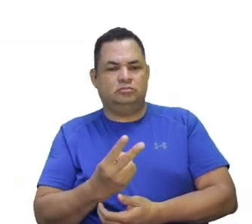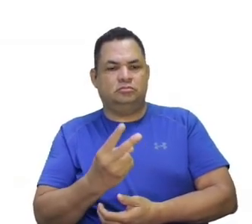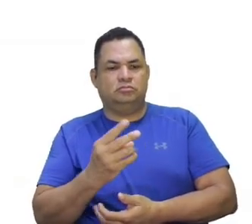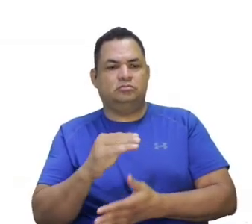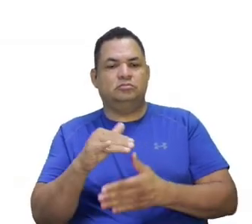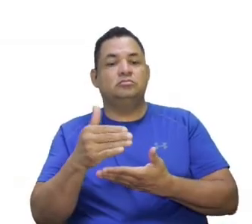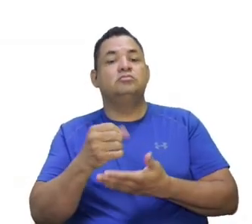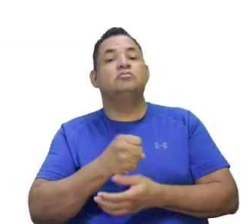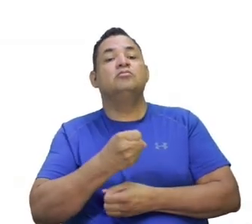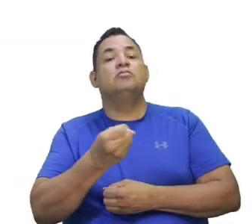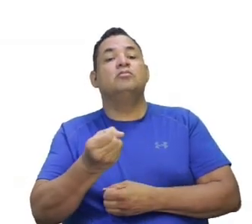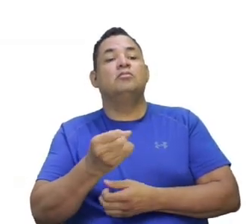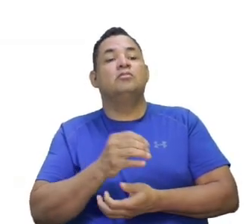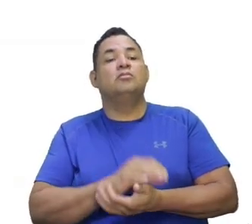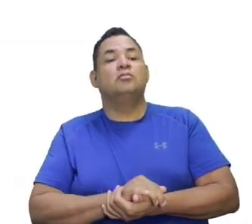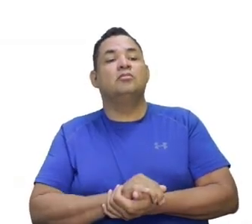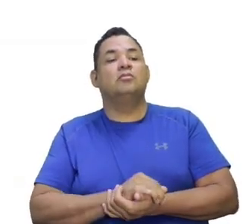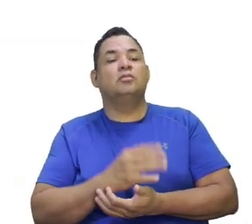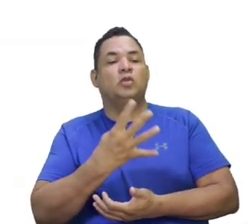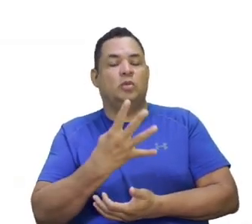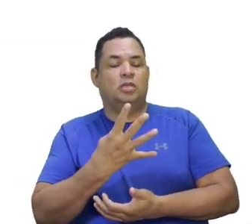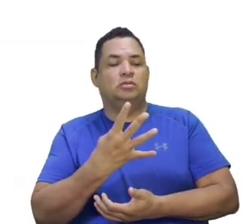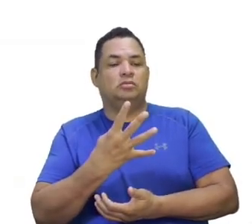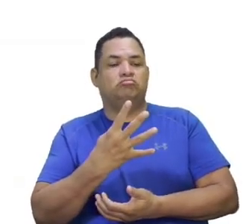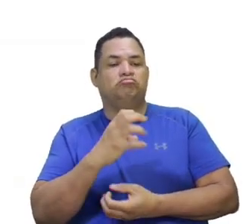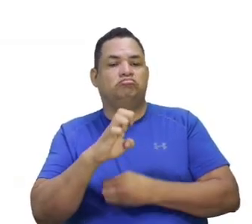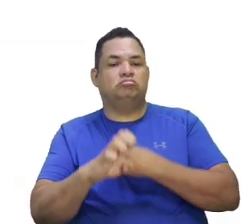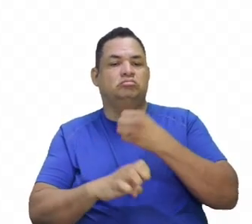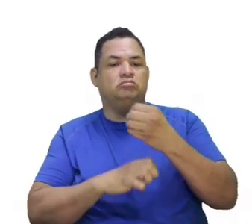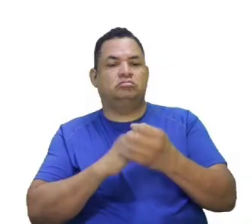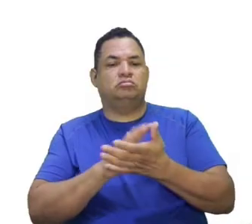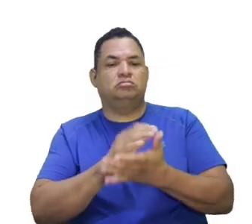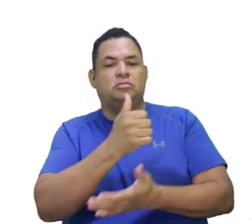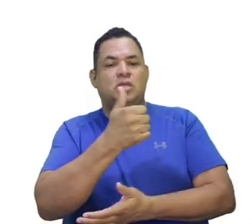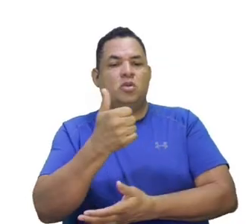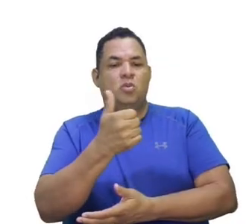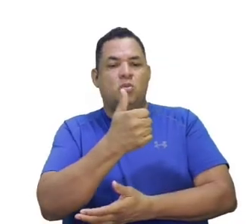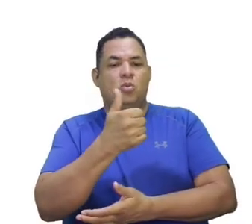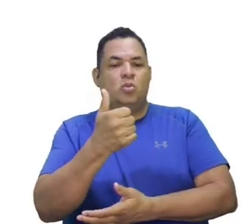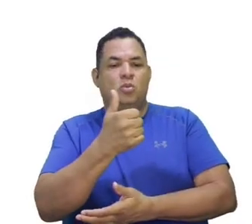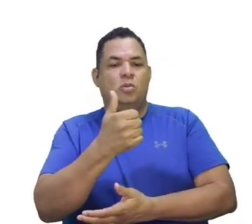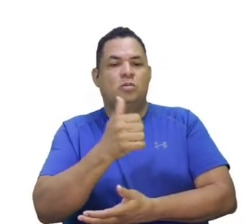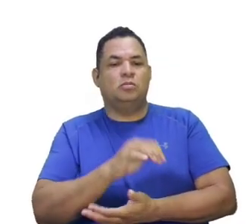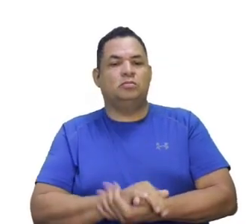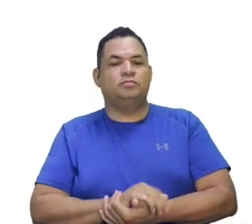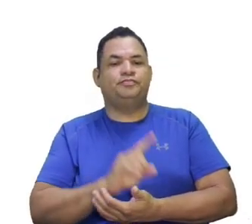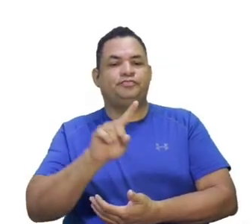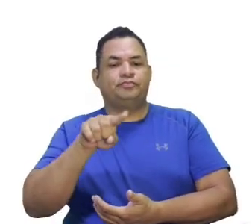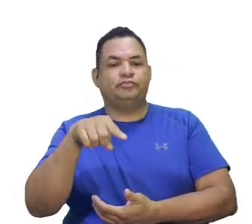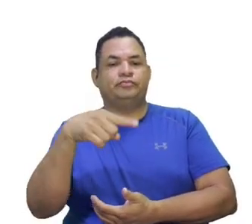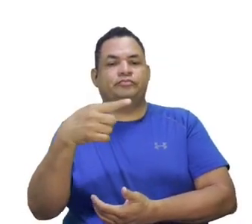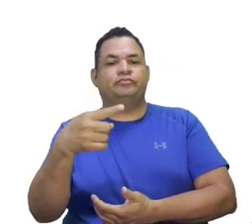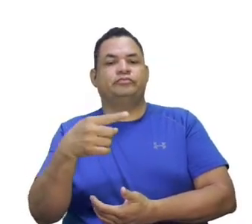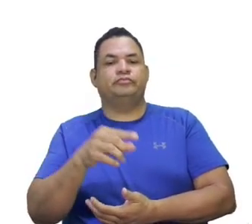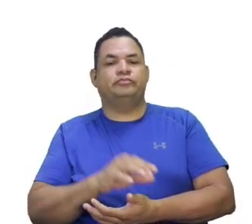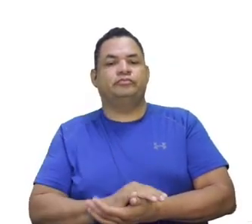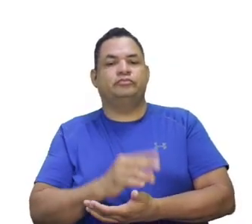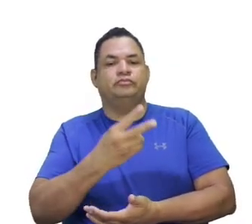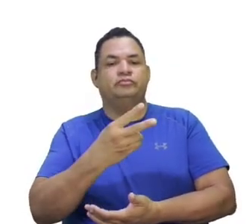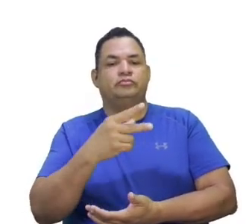2s2. Quantos elétrons já foram? 4. Eu tenho 11. Aí vamos para o próximo subnível,